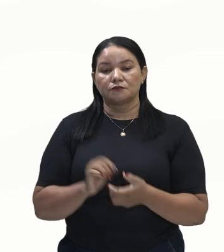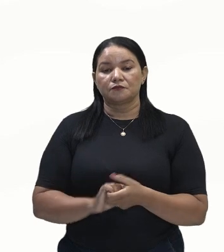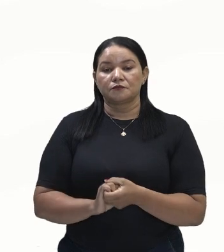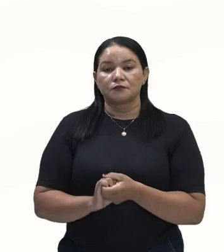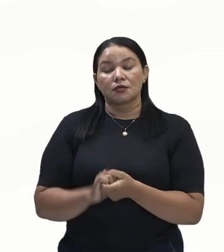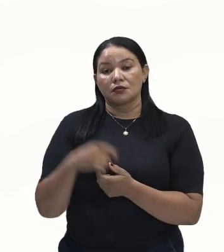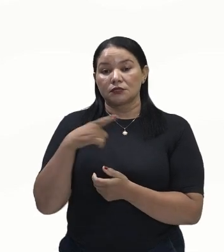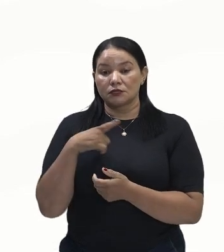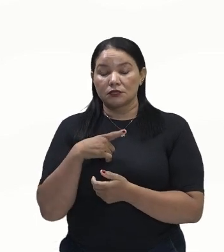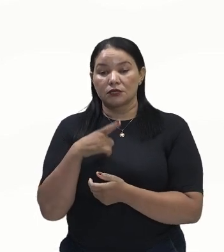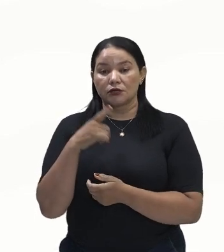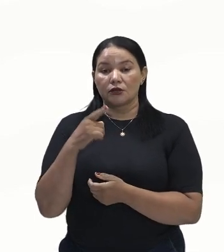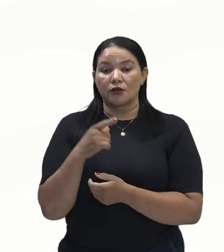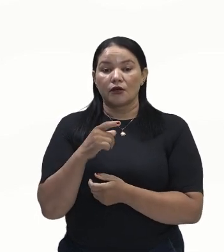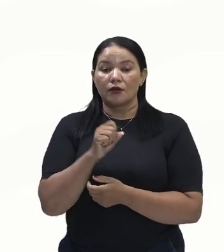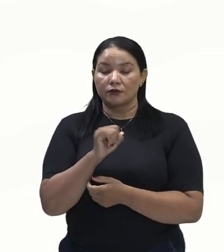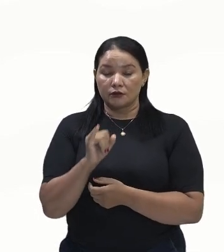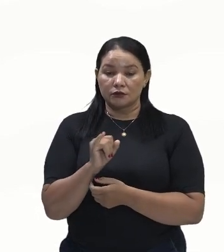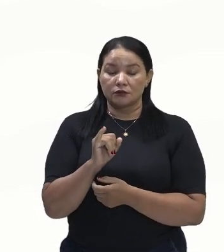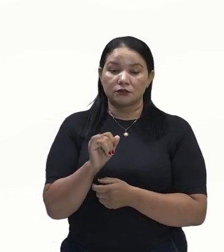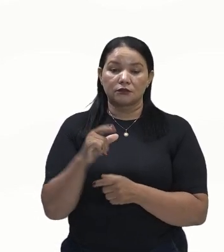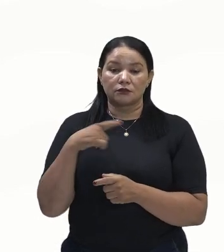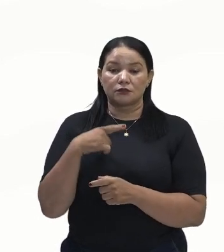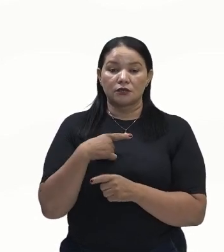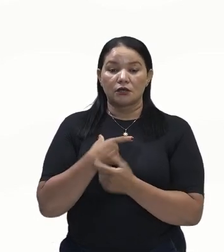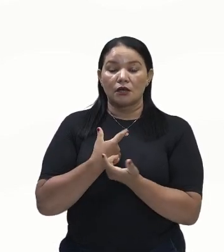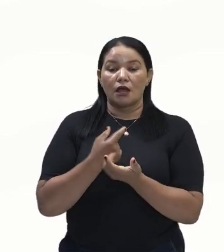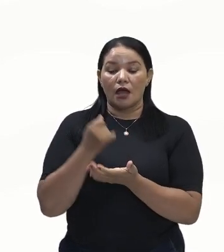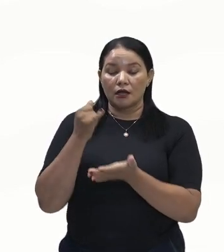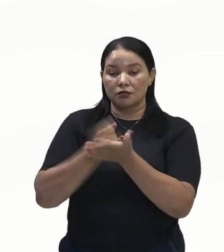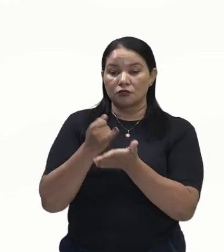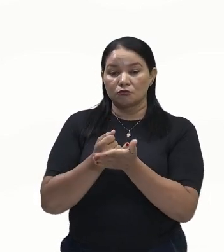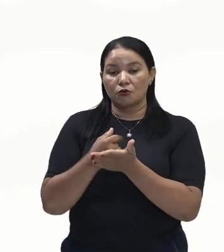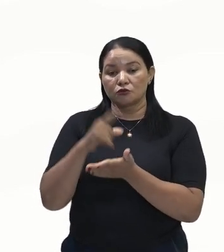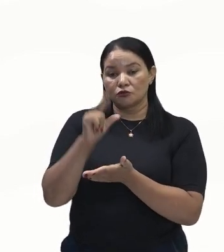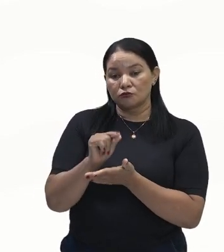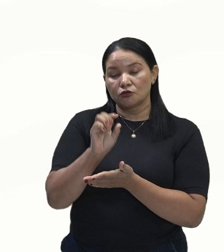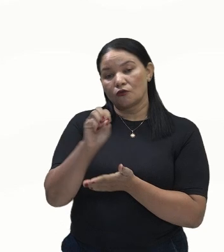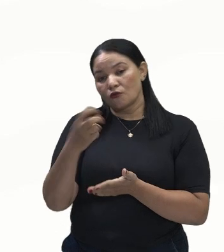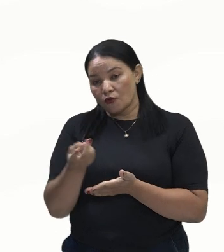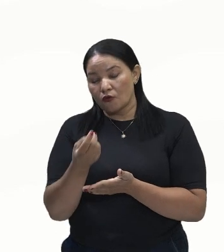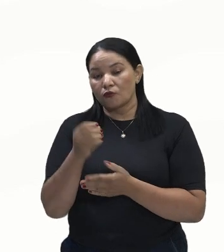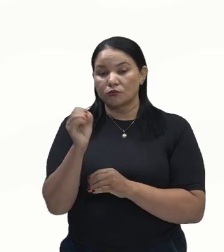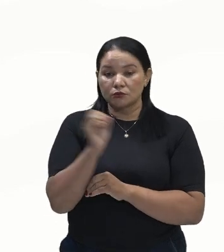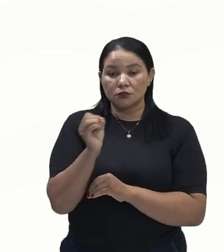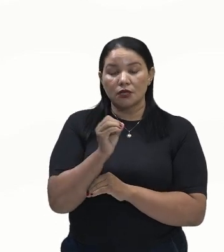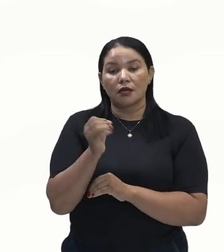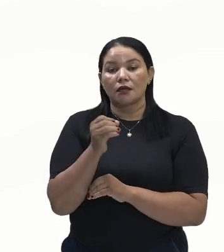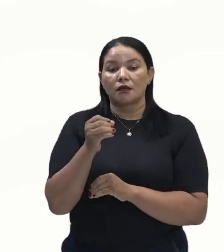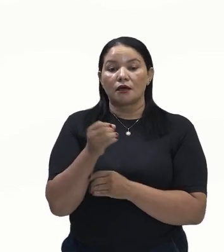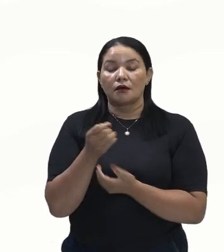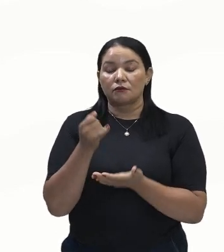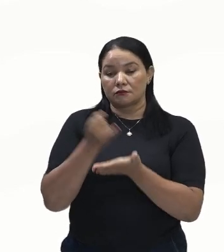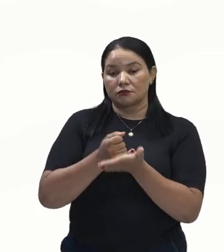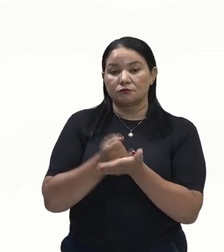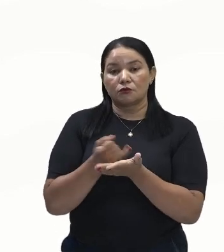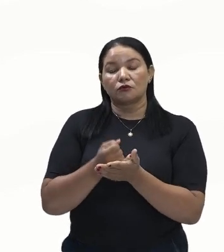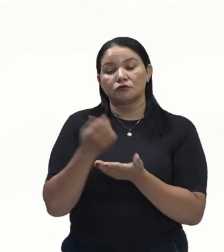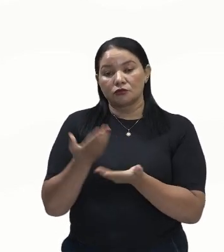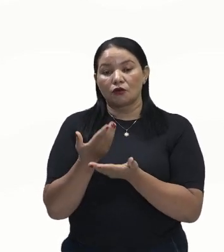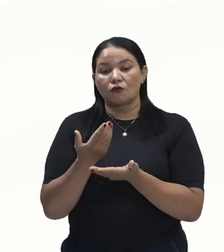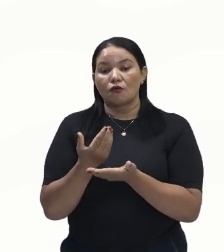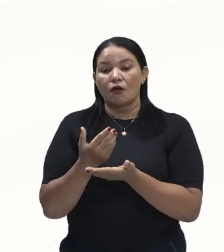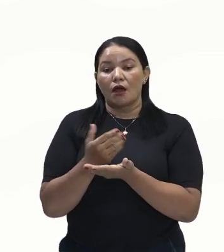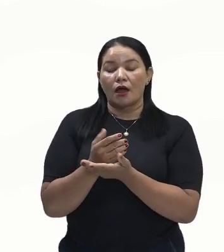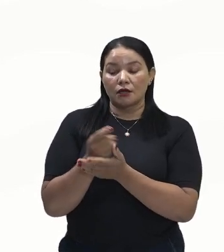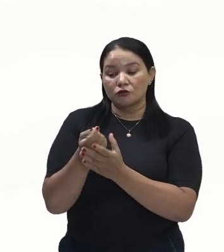uma redução desses impostos ou isenção desses impostos, claro que os lucros daquela empresa